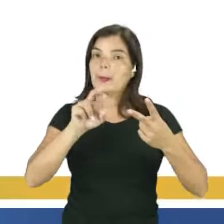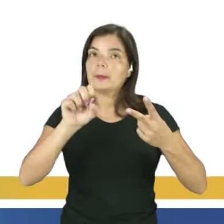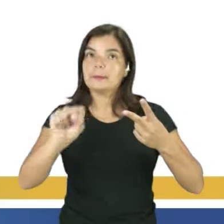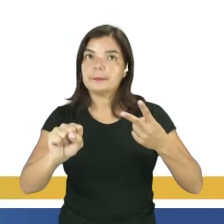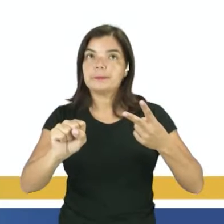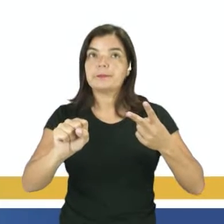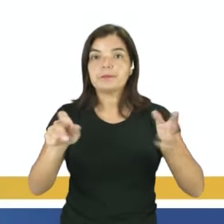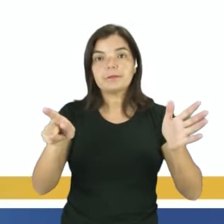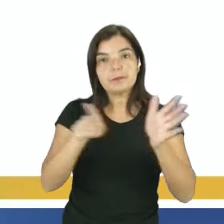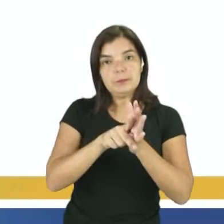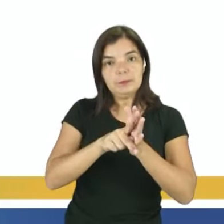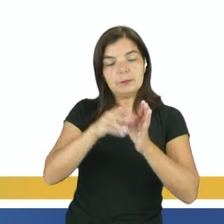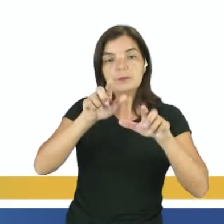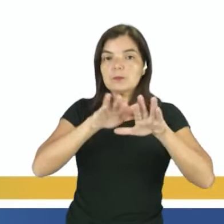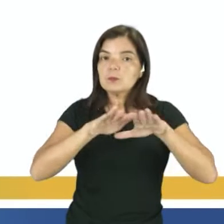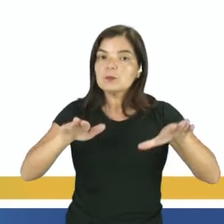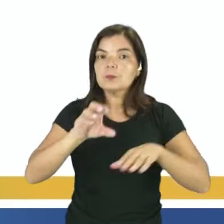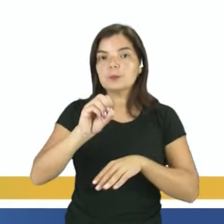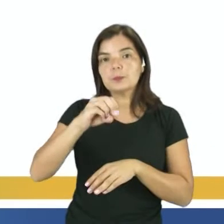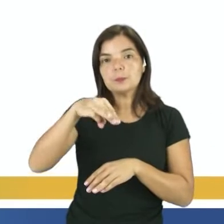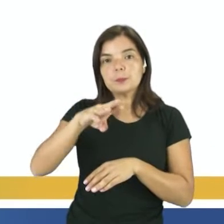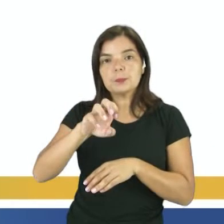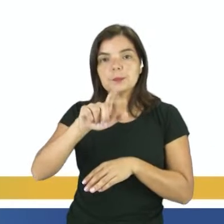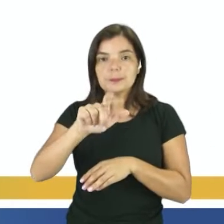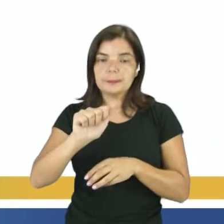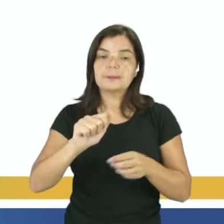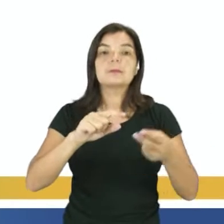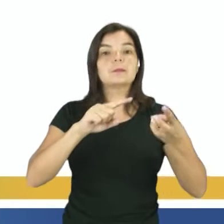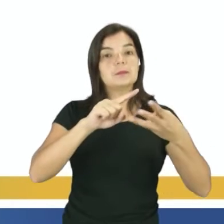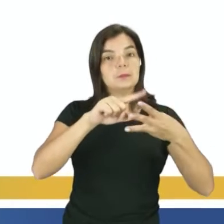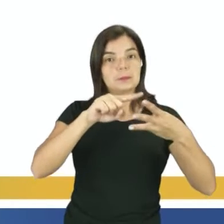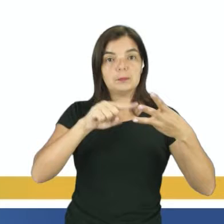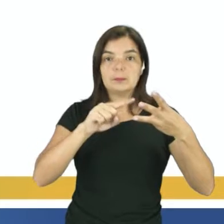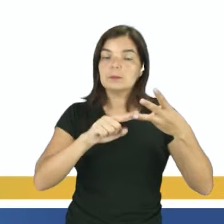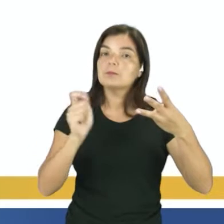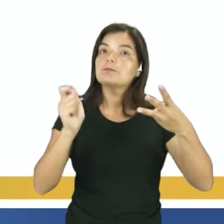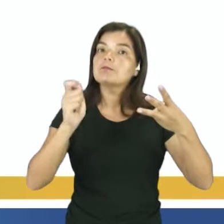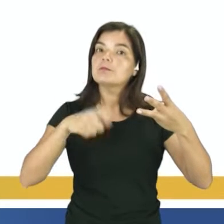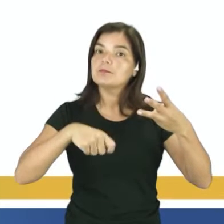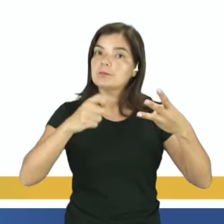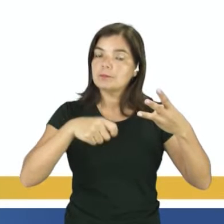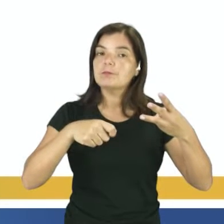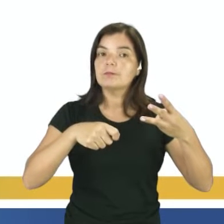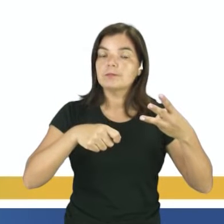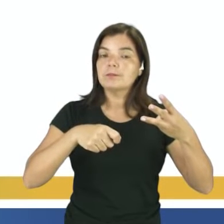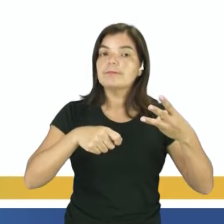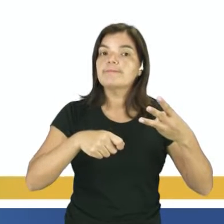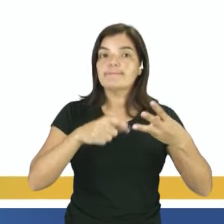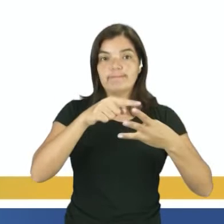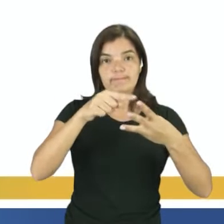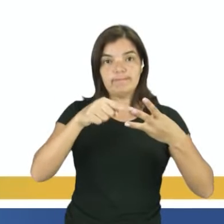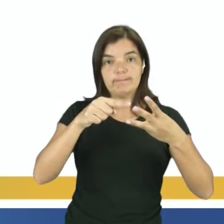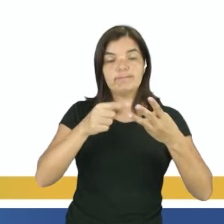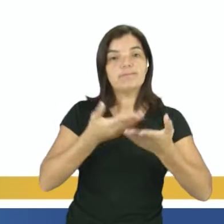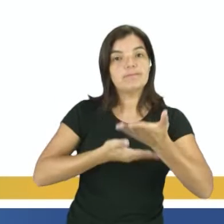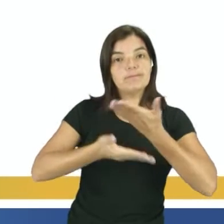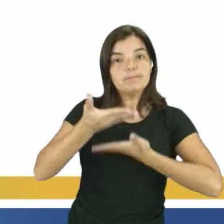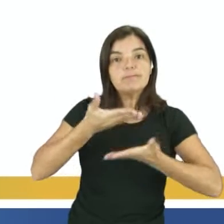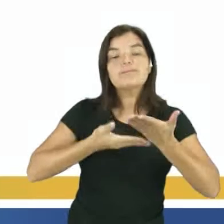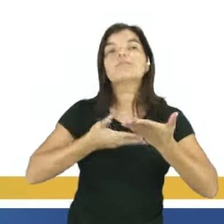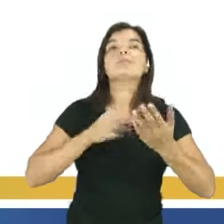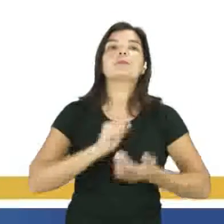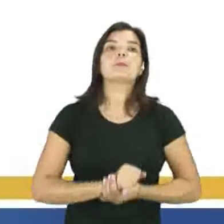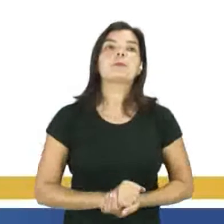S pertencentes a ômega, há três possibilidades de posições entre elas, que são relativas, né, entre